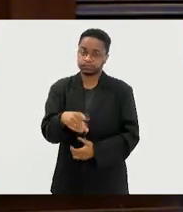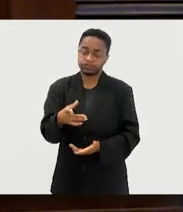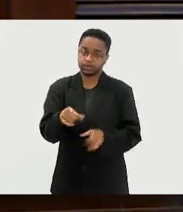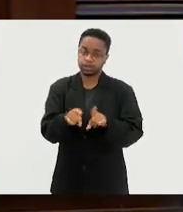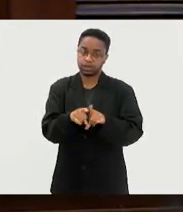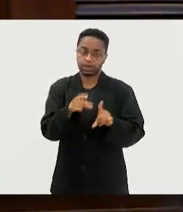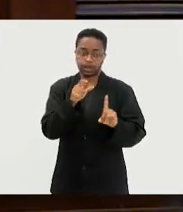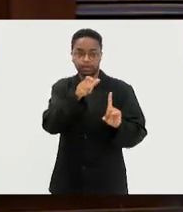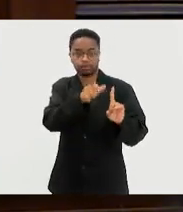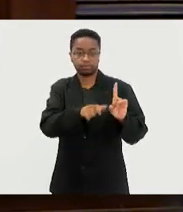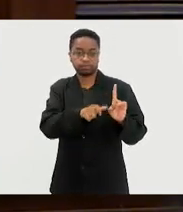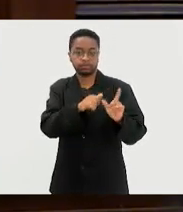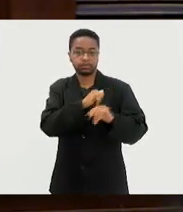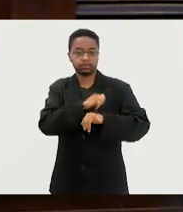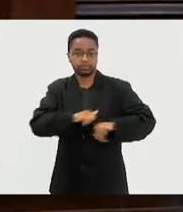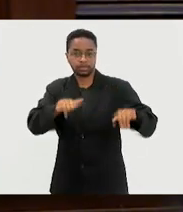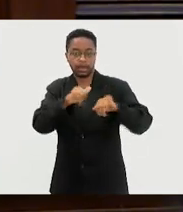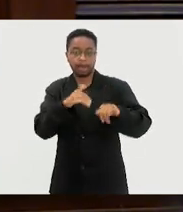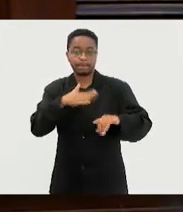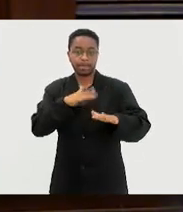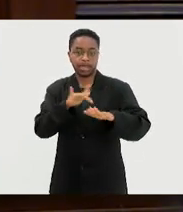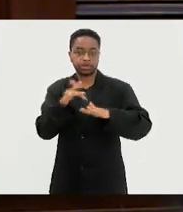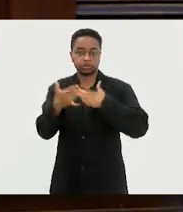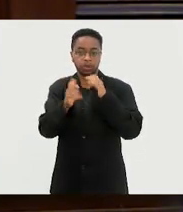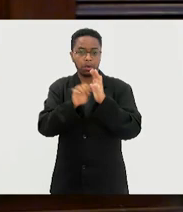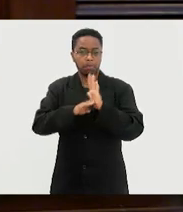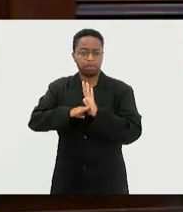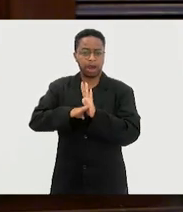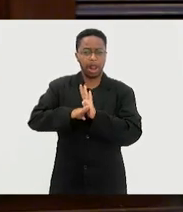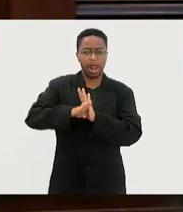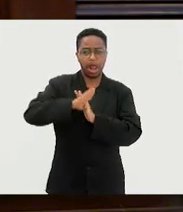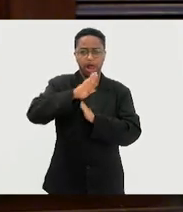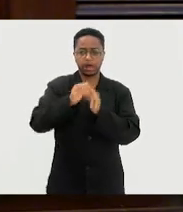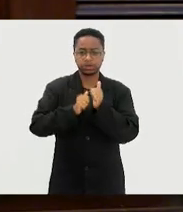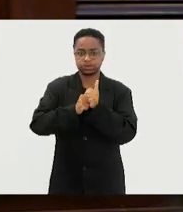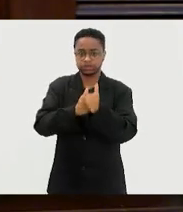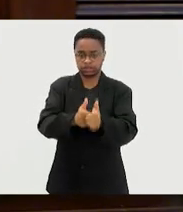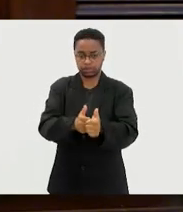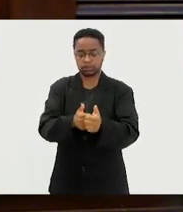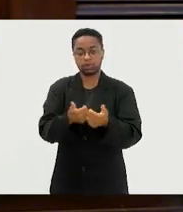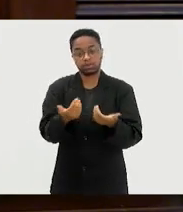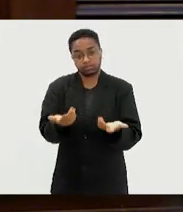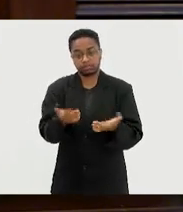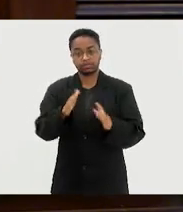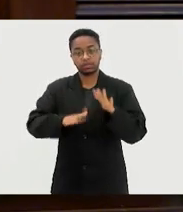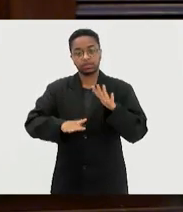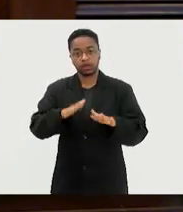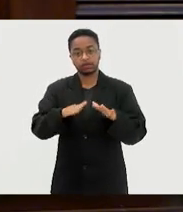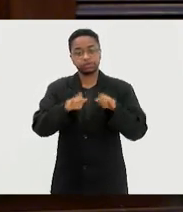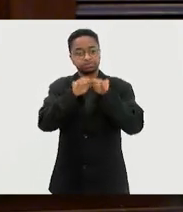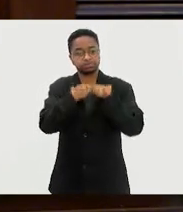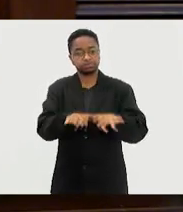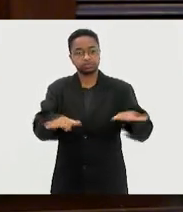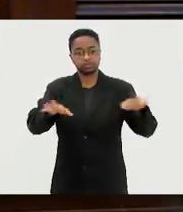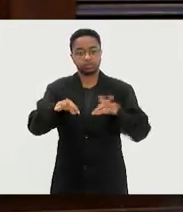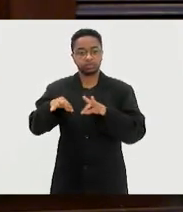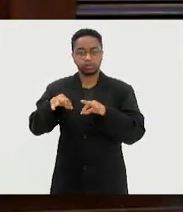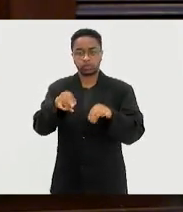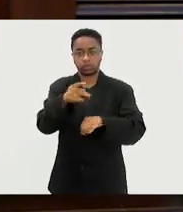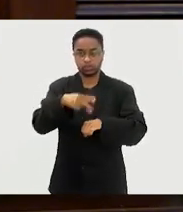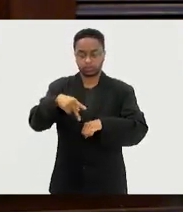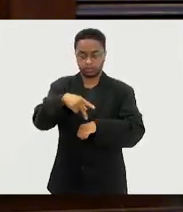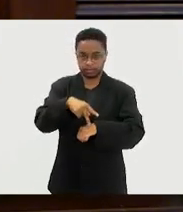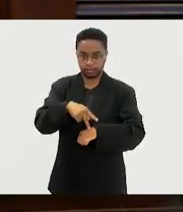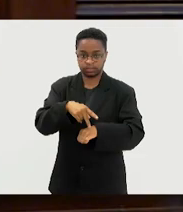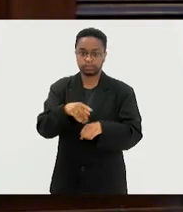as minhas redes sociais explodiram de seguidores. Ele deve ter mandado aquilo para todos os países. Deve